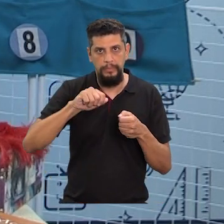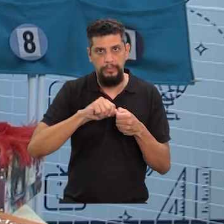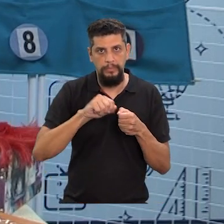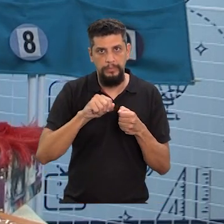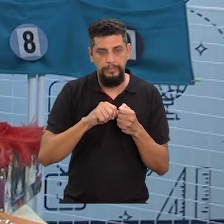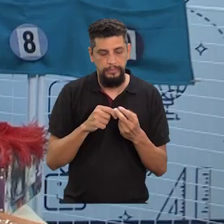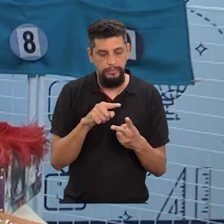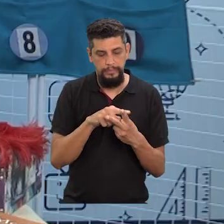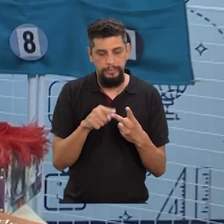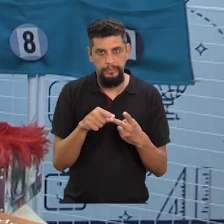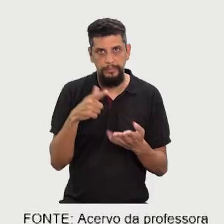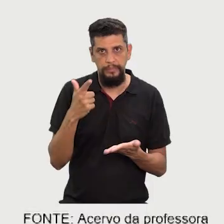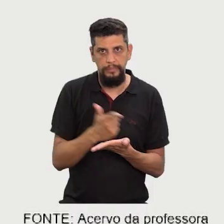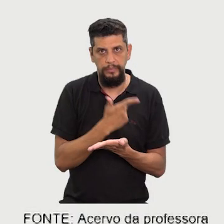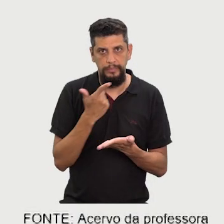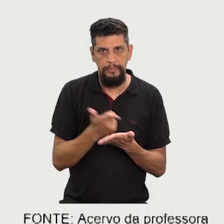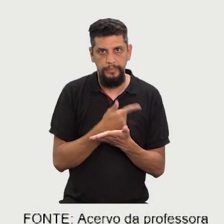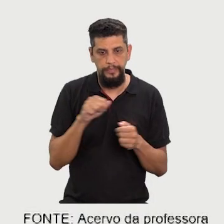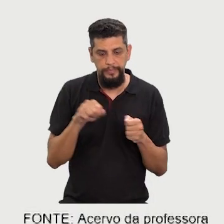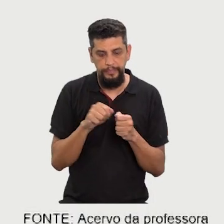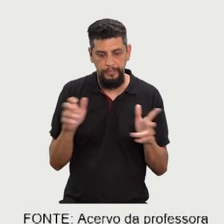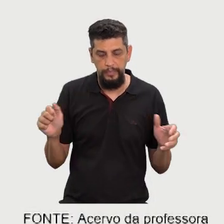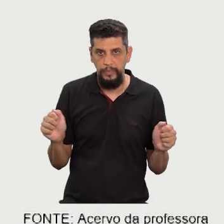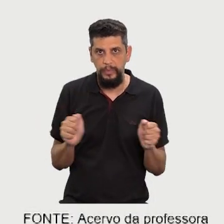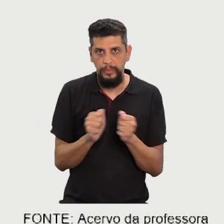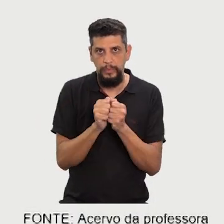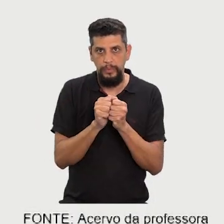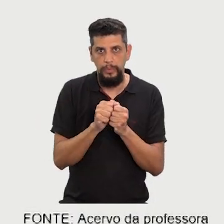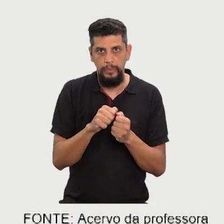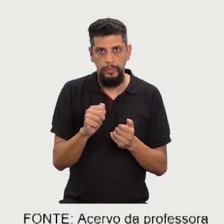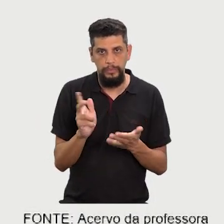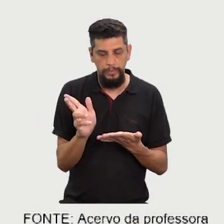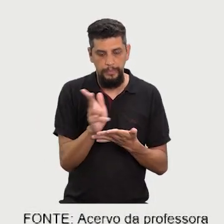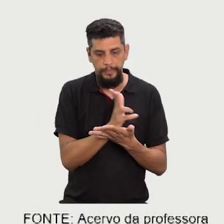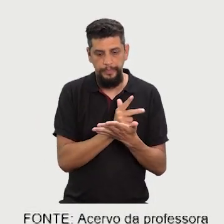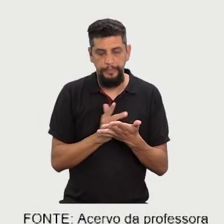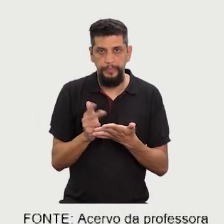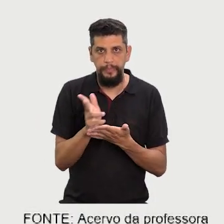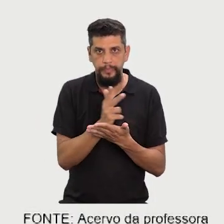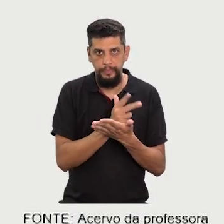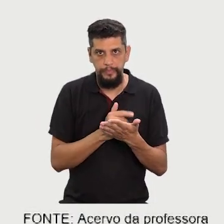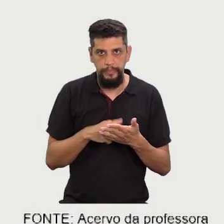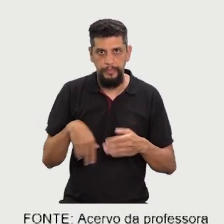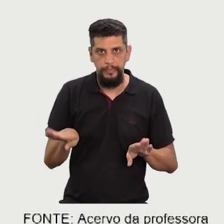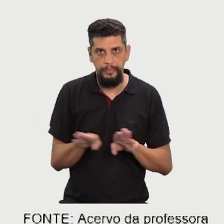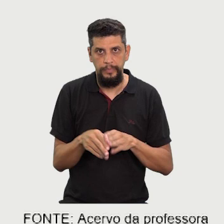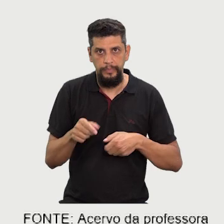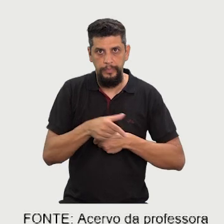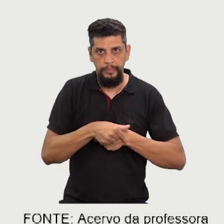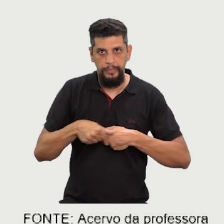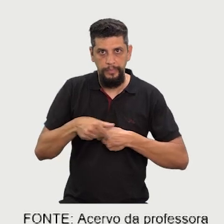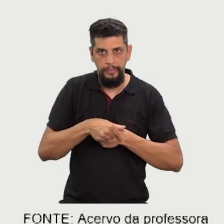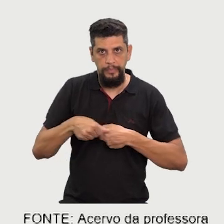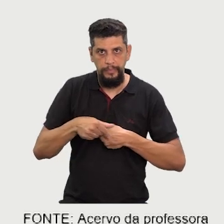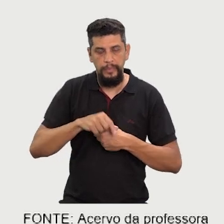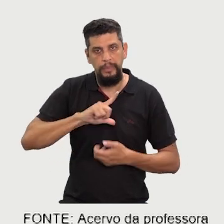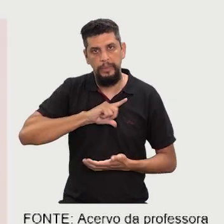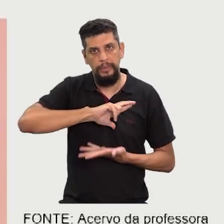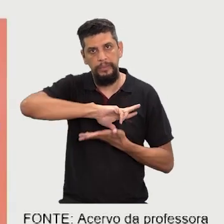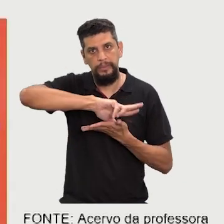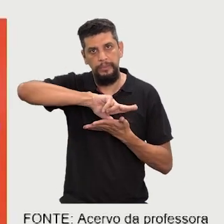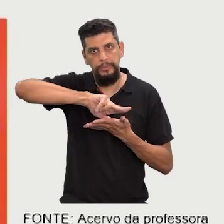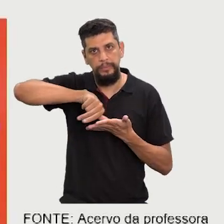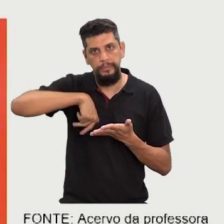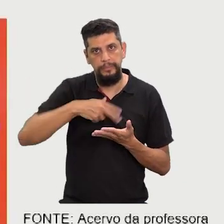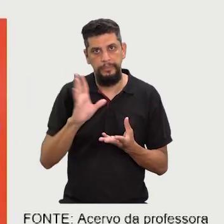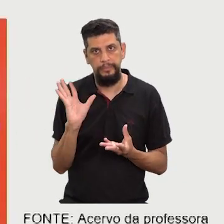Então, esses dois livros ali, eles fizeram juntos. O Fernando como ilustrador e o Ilan como autor. E o Fernando tem